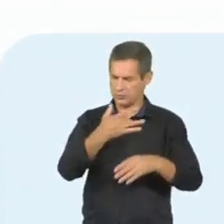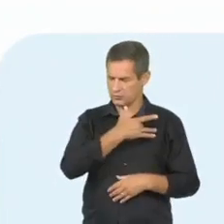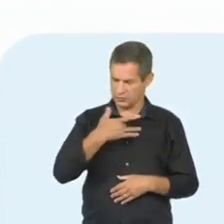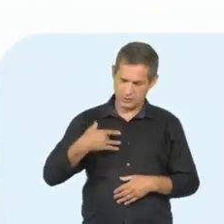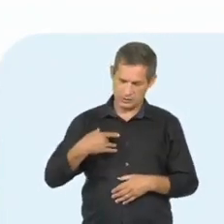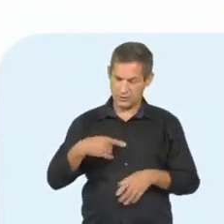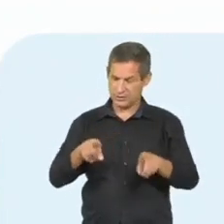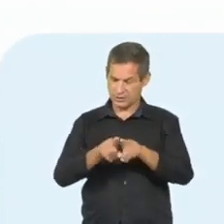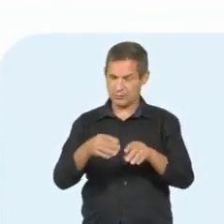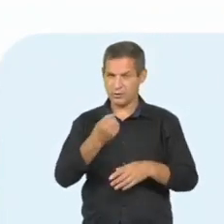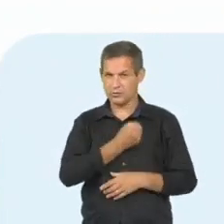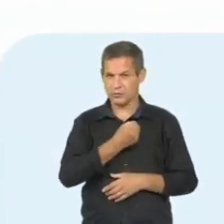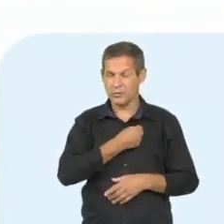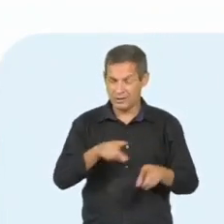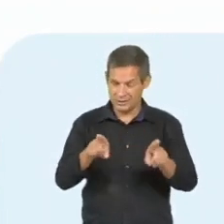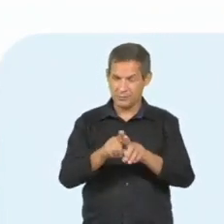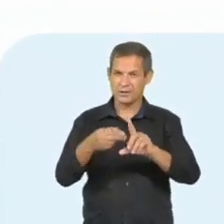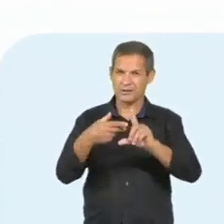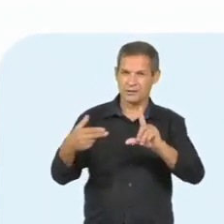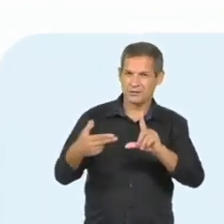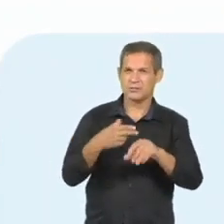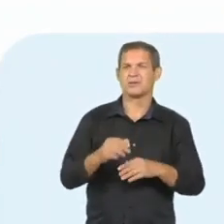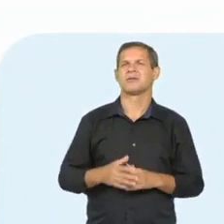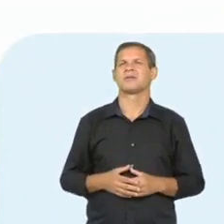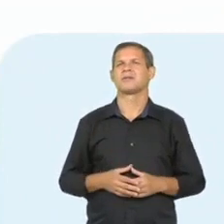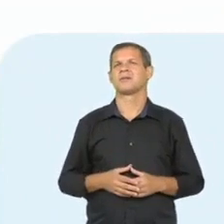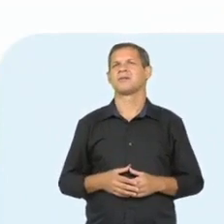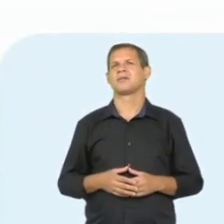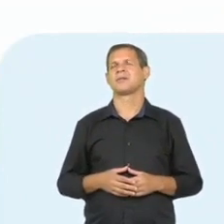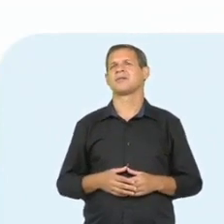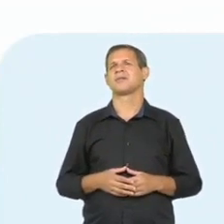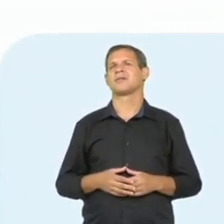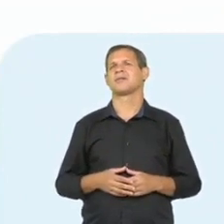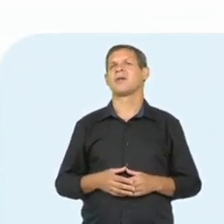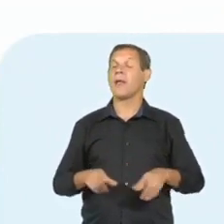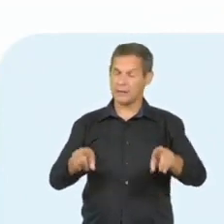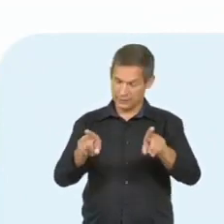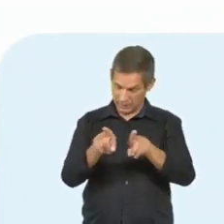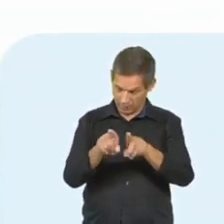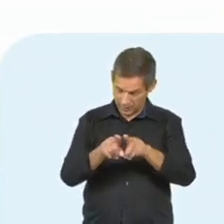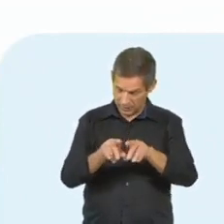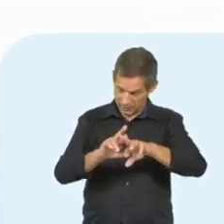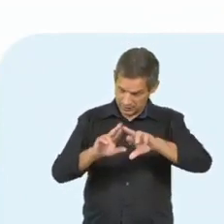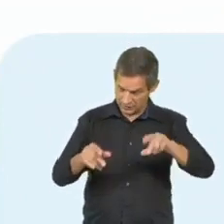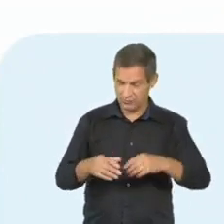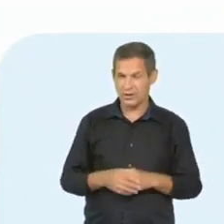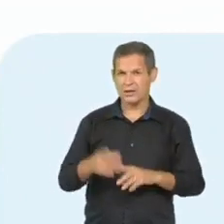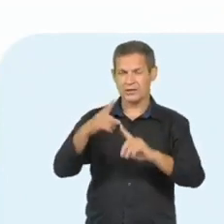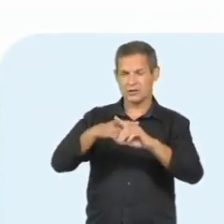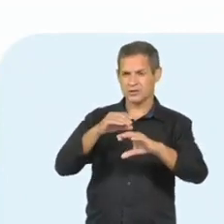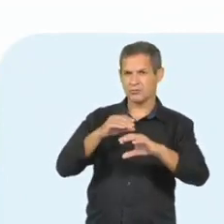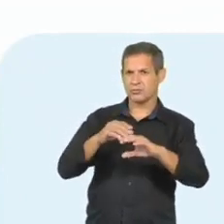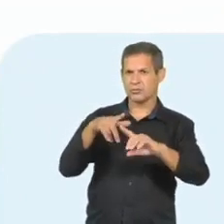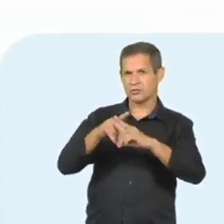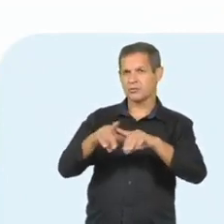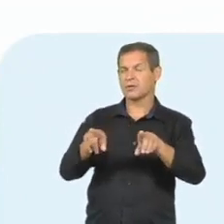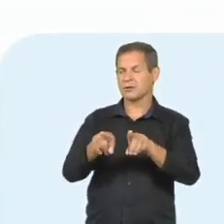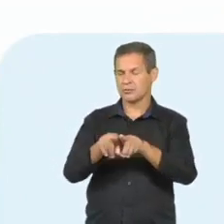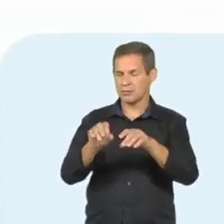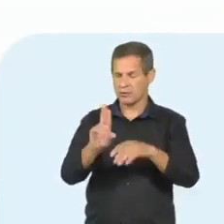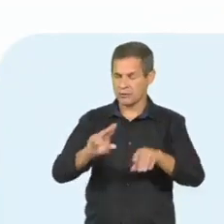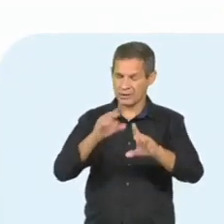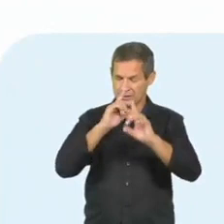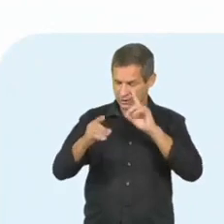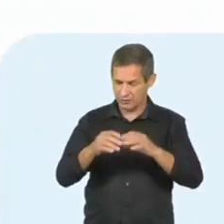Saúde, tem os números também pelo Observatório da Imprensa. E outros canais podem ser utilizados. E